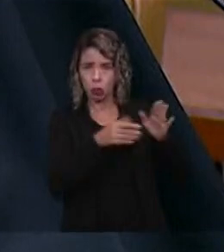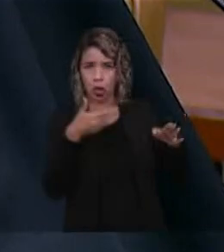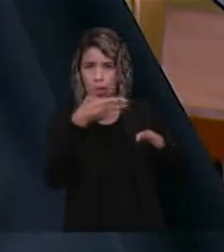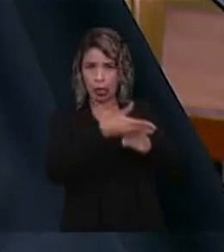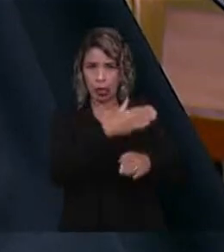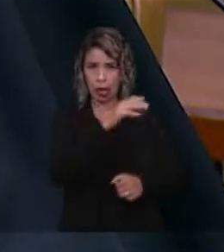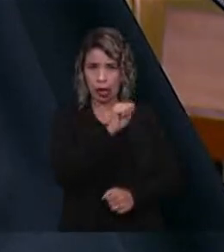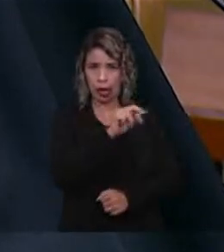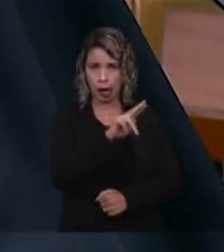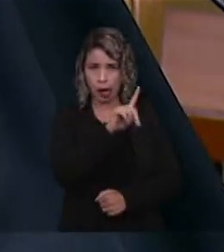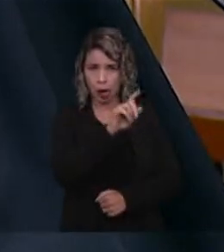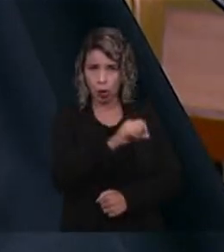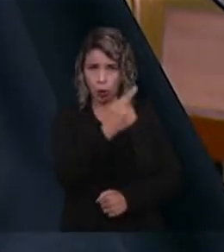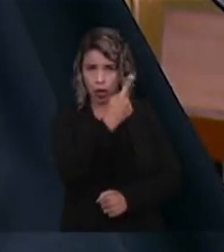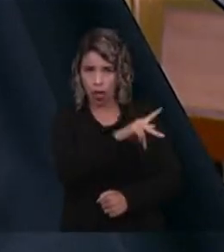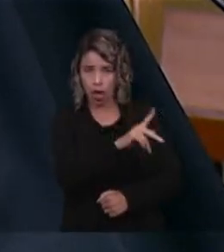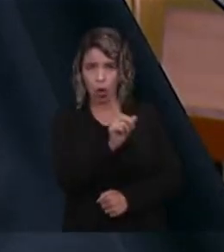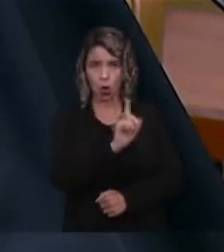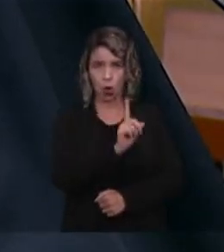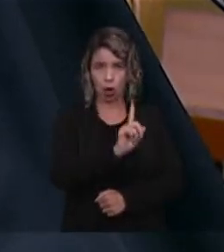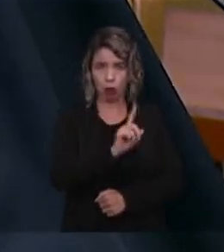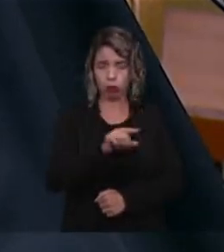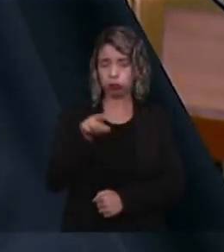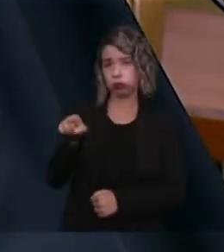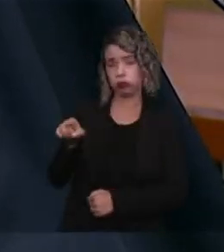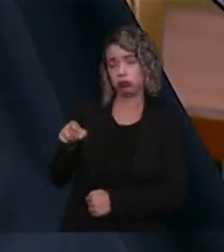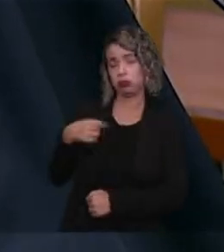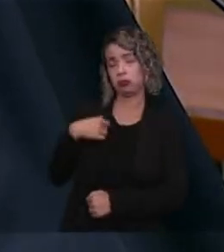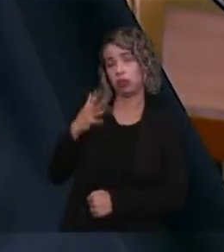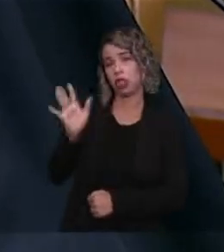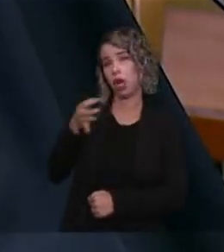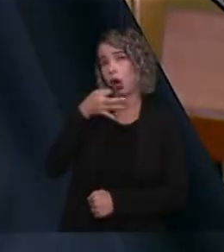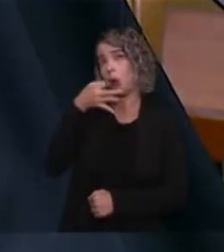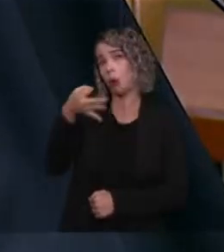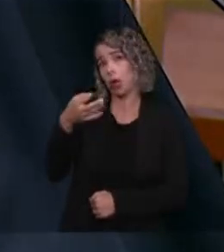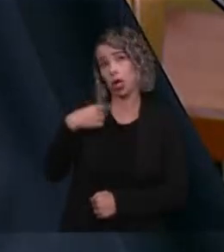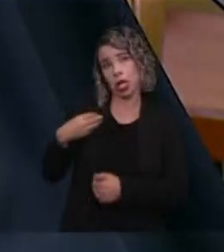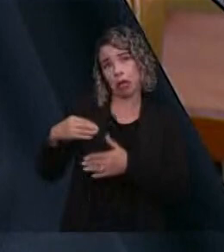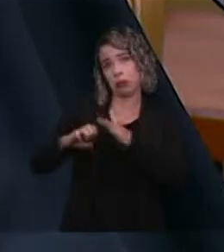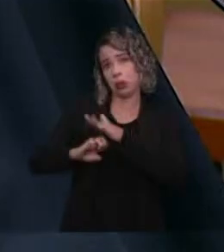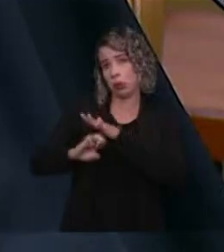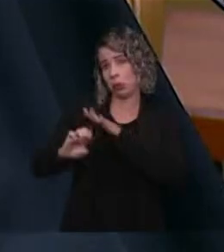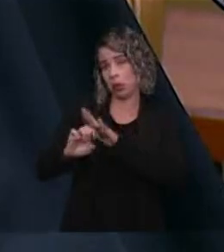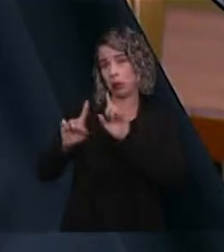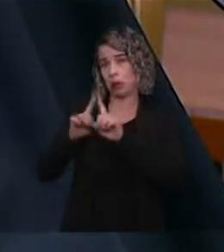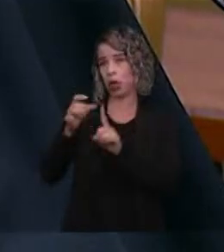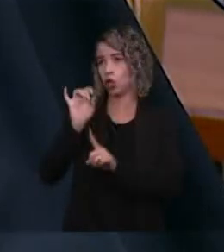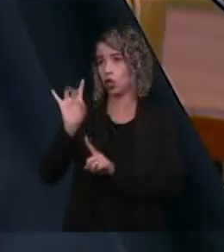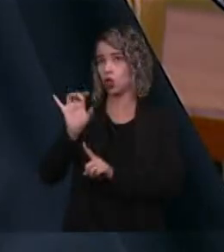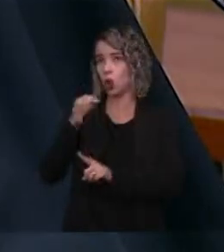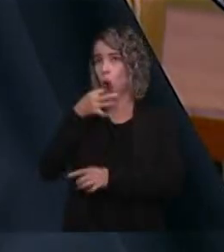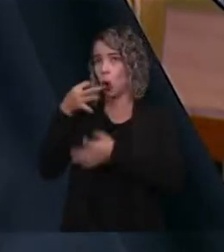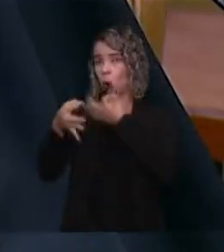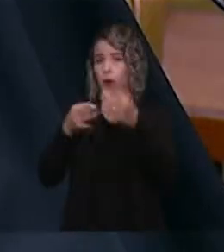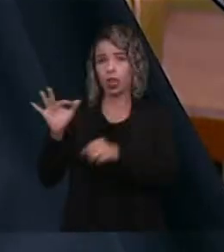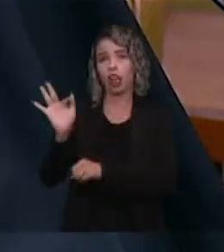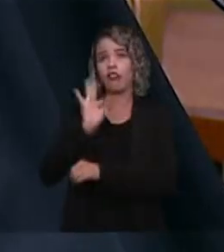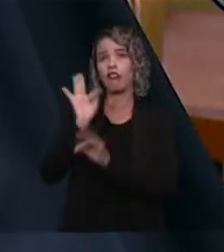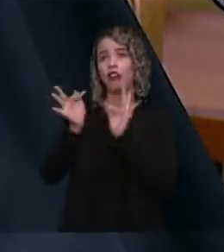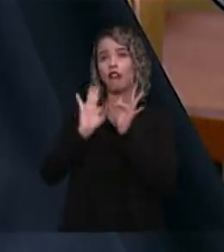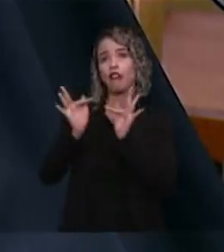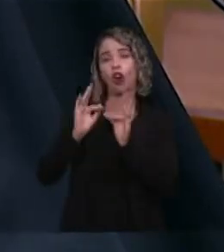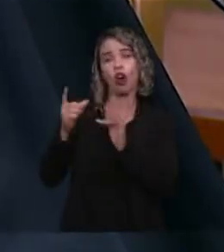ingressar no cargo de diretor ou não? Testemunha. Comentava-se na BR, mas a título de comentário de corredor, no